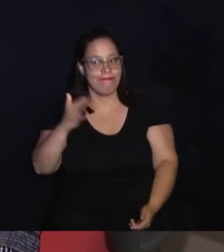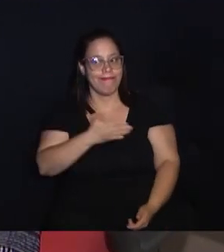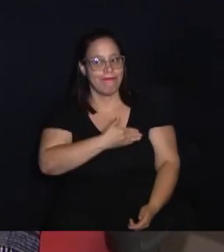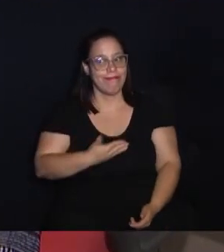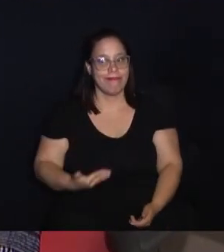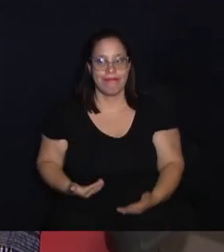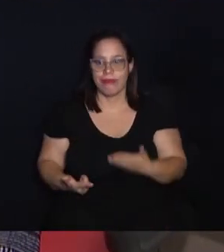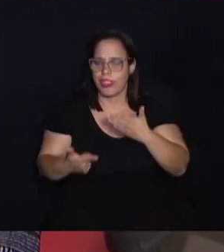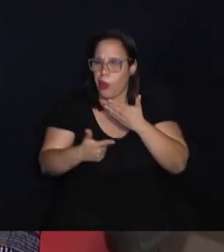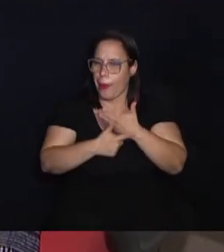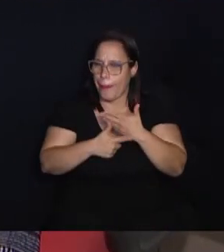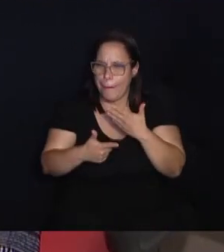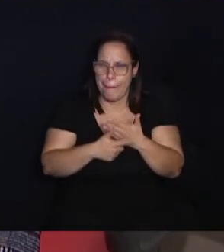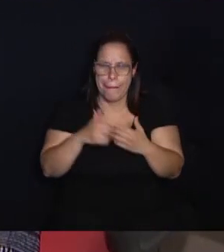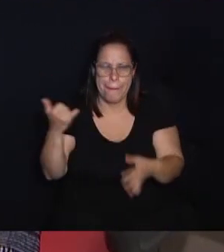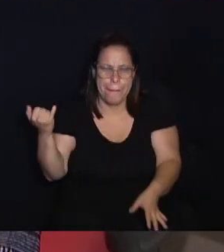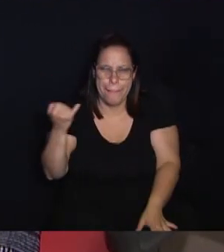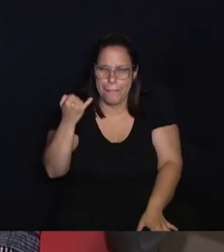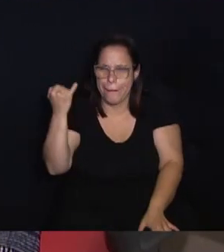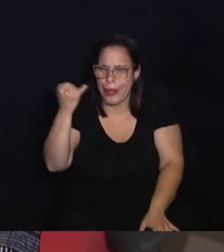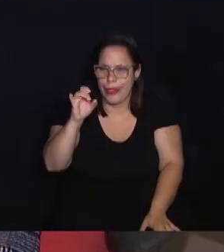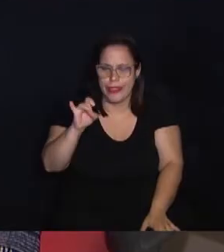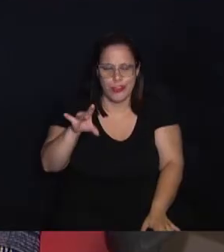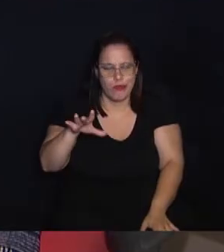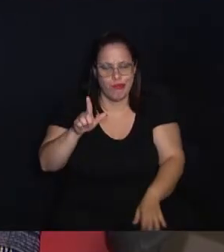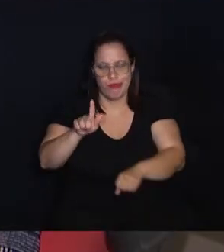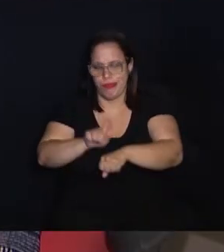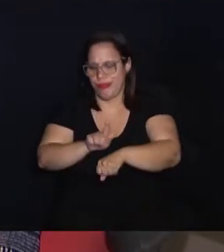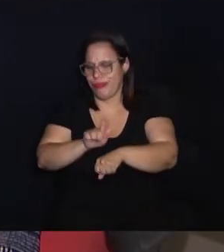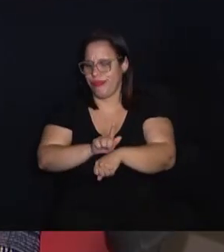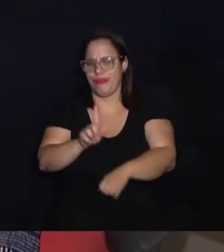papel muito importante nisso. Não é só na formação,